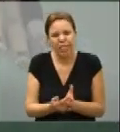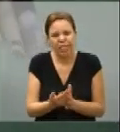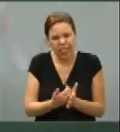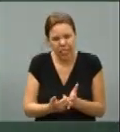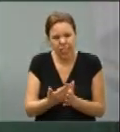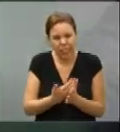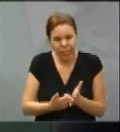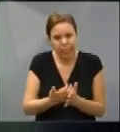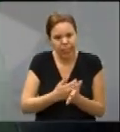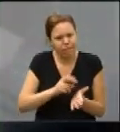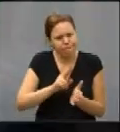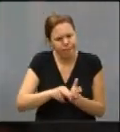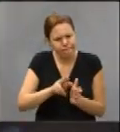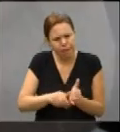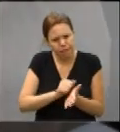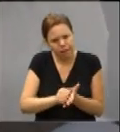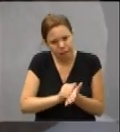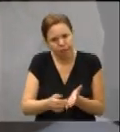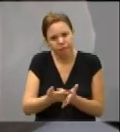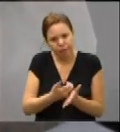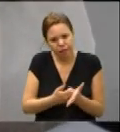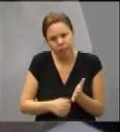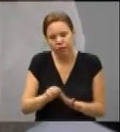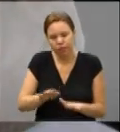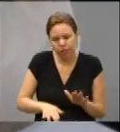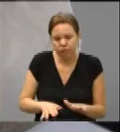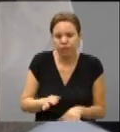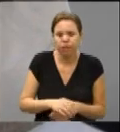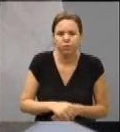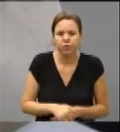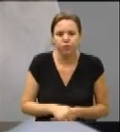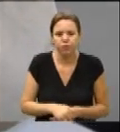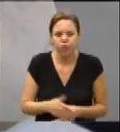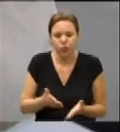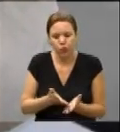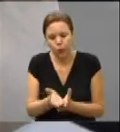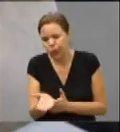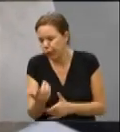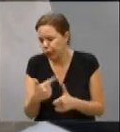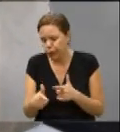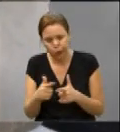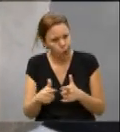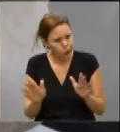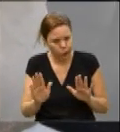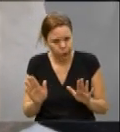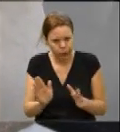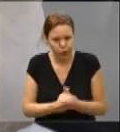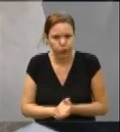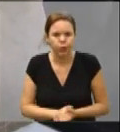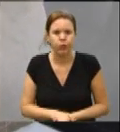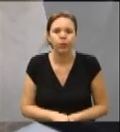várias vezes. Se o traço sair um pouco fora, não tem problema.